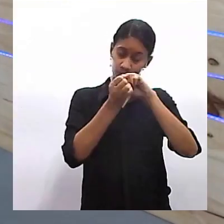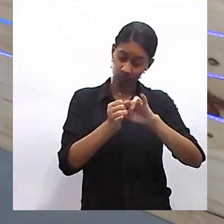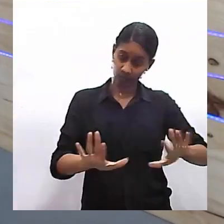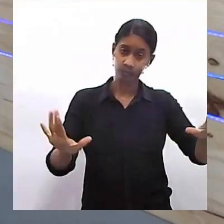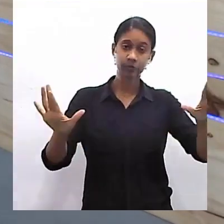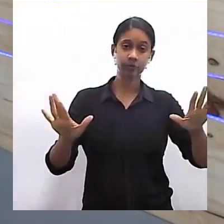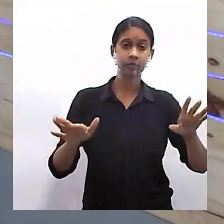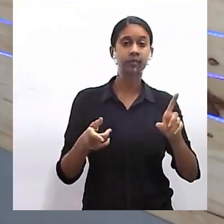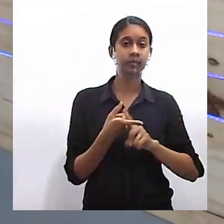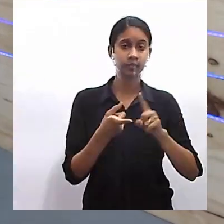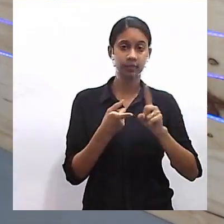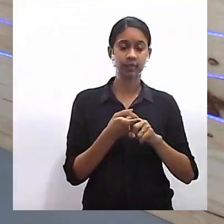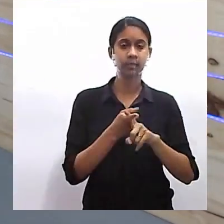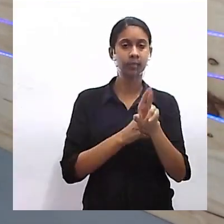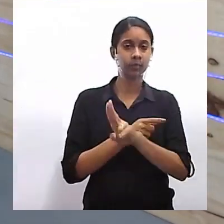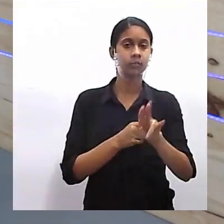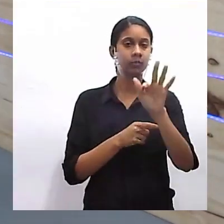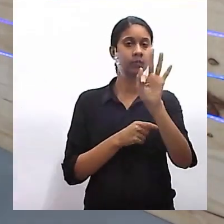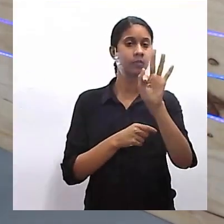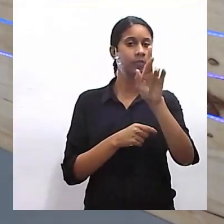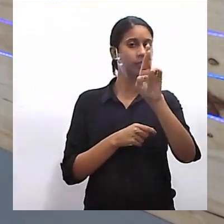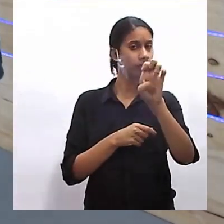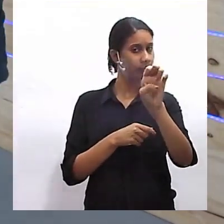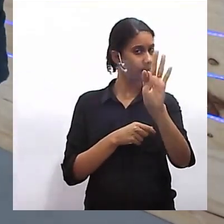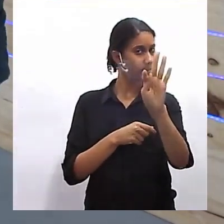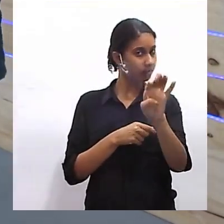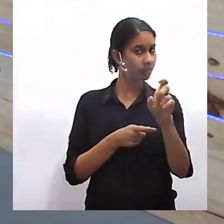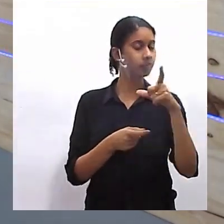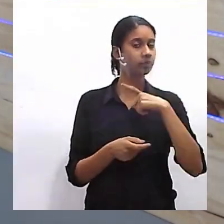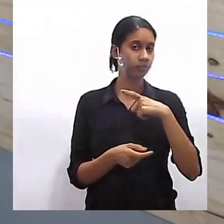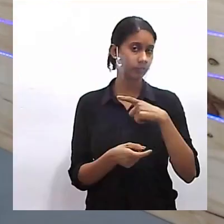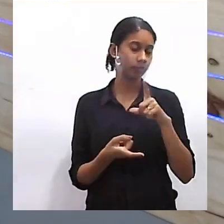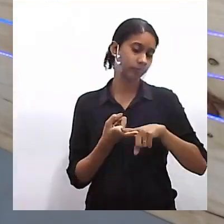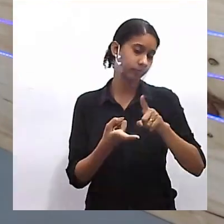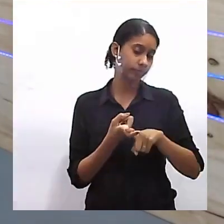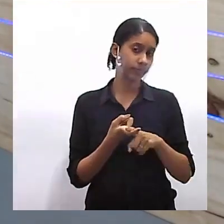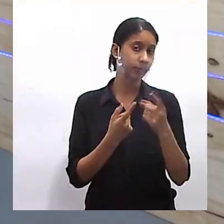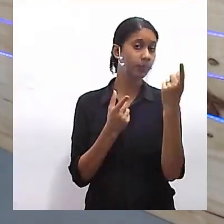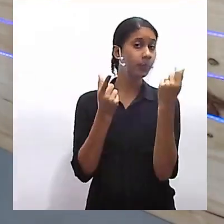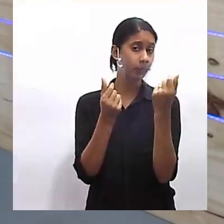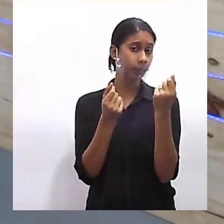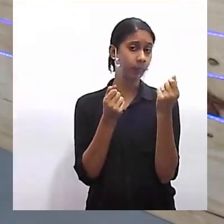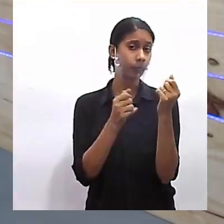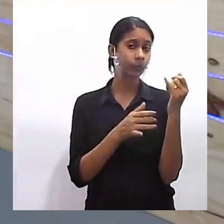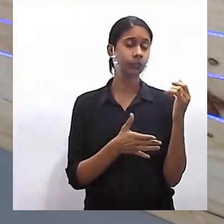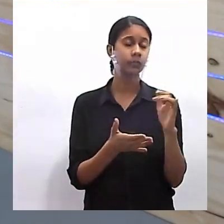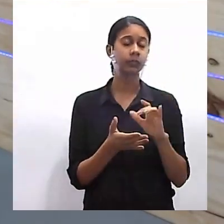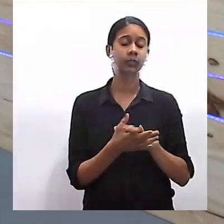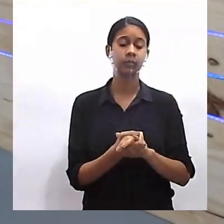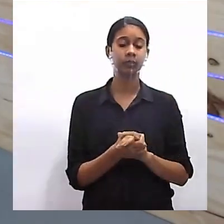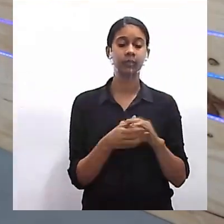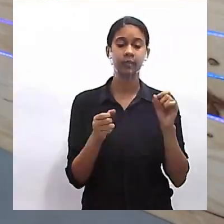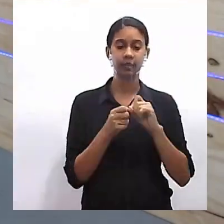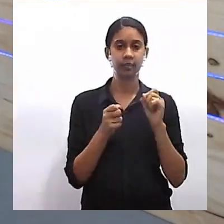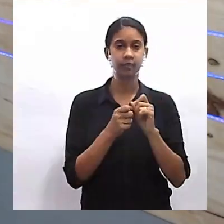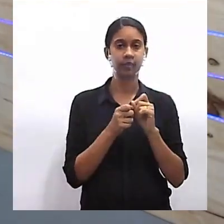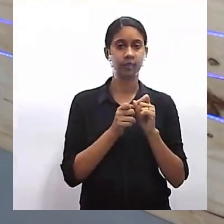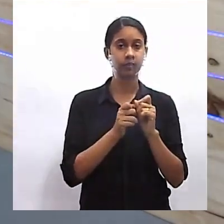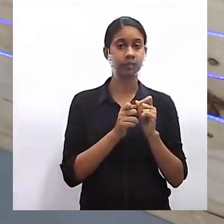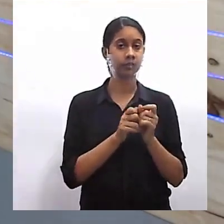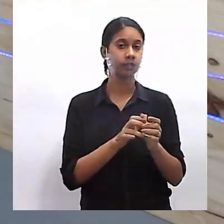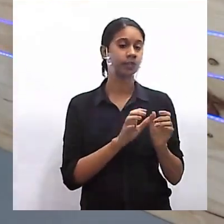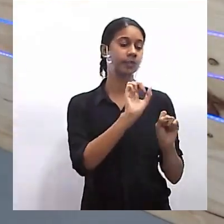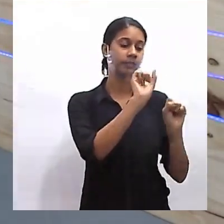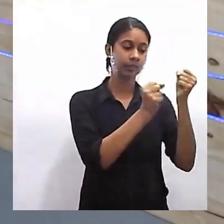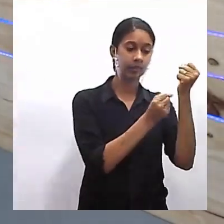Custo de frete de distribuição, que a gente tem um custo de viagem, que é aquele custo que a gente traz a carga do